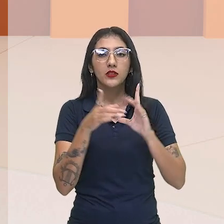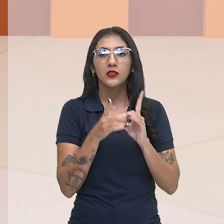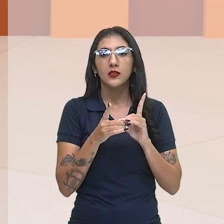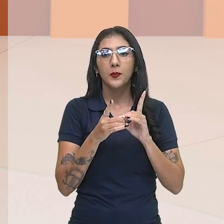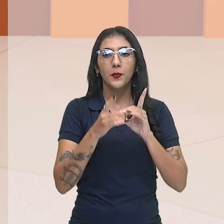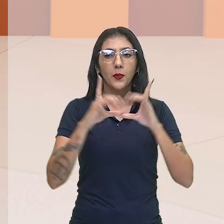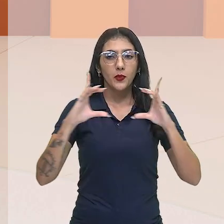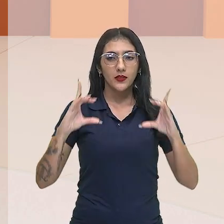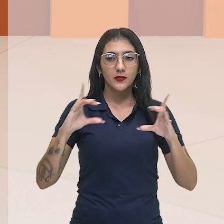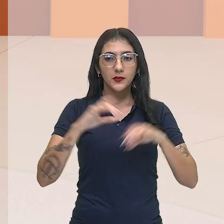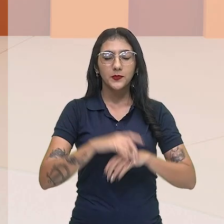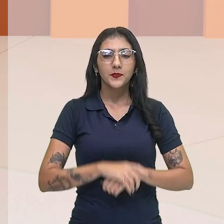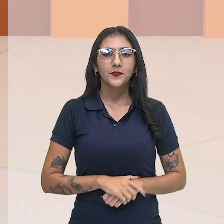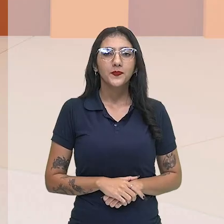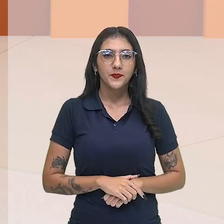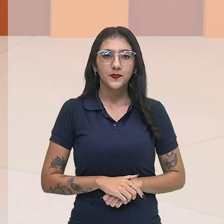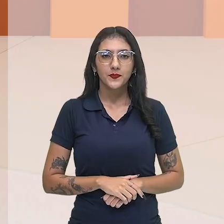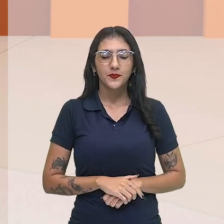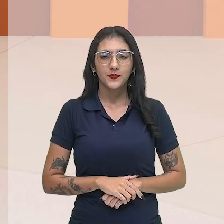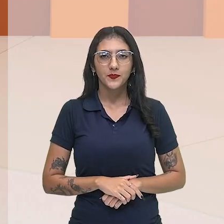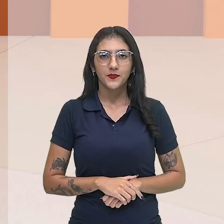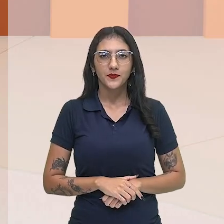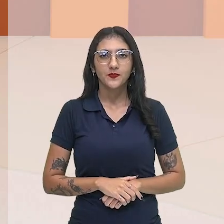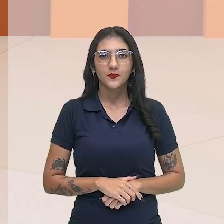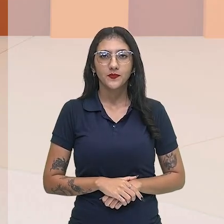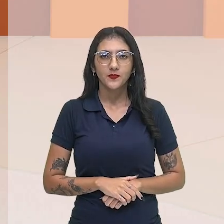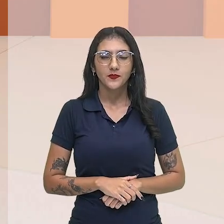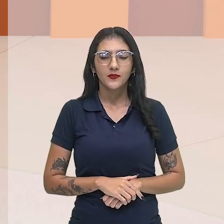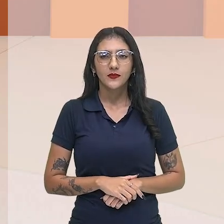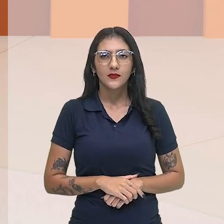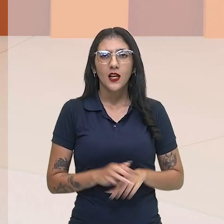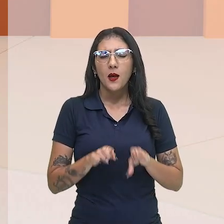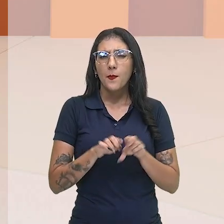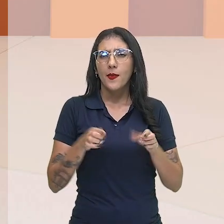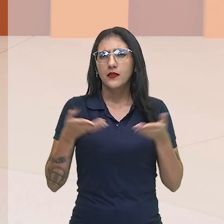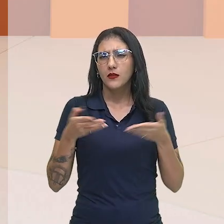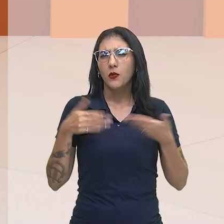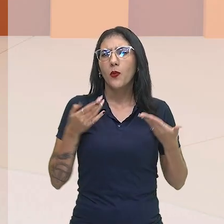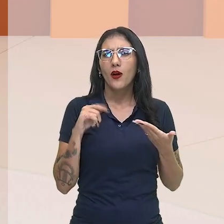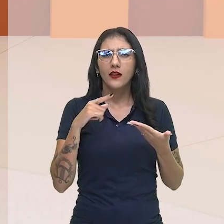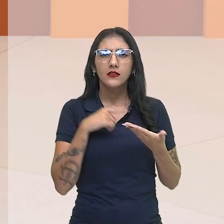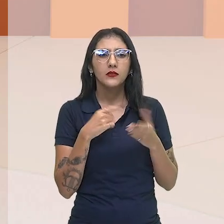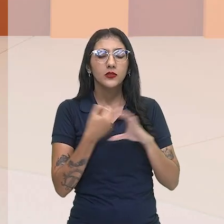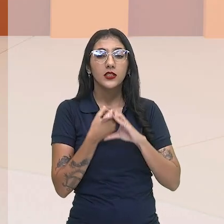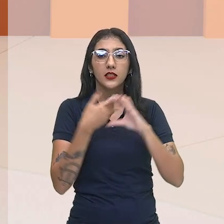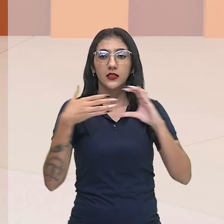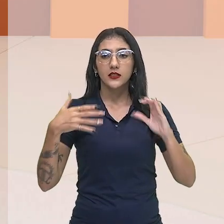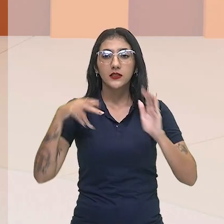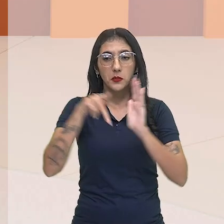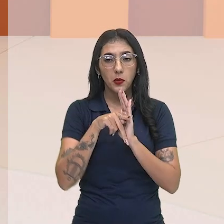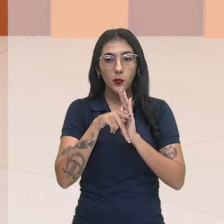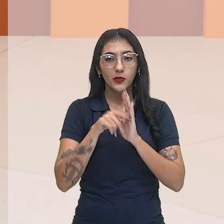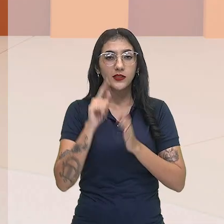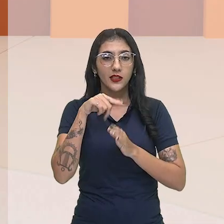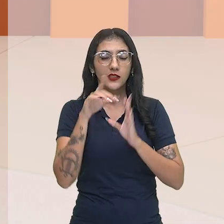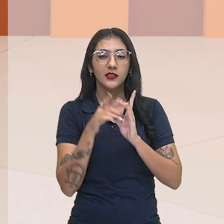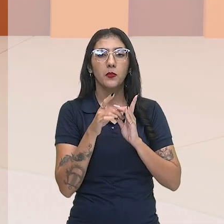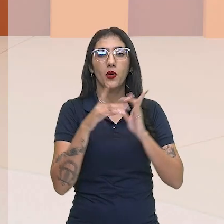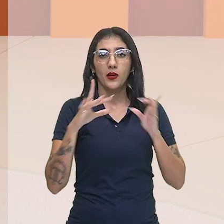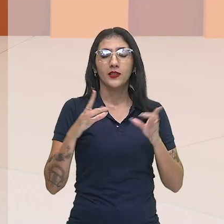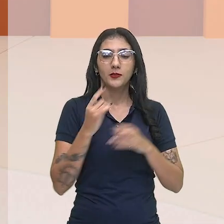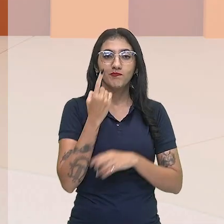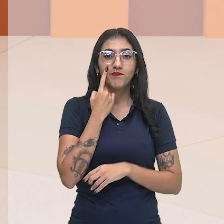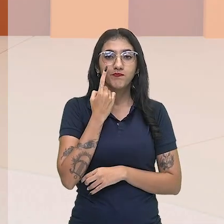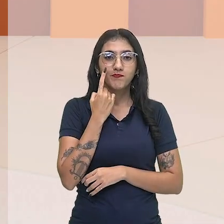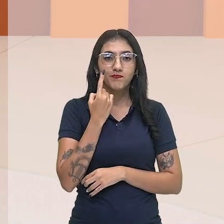a democracia. E quais são as características da democracia? Acompanhe